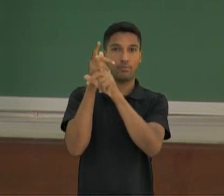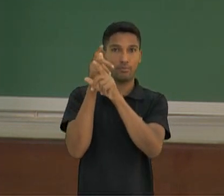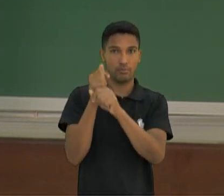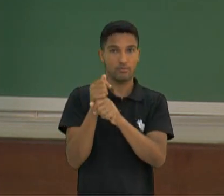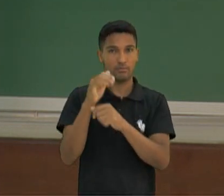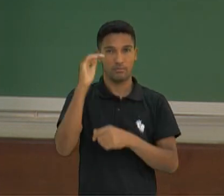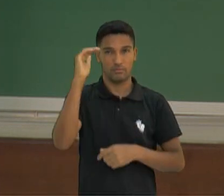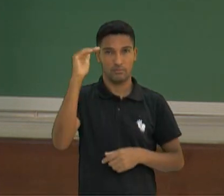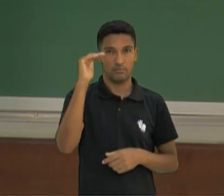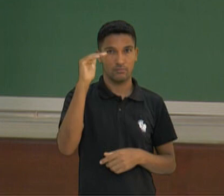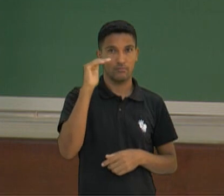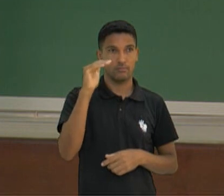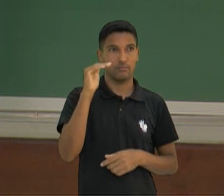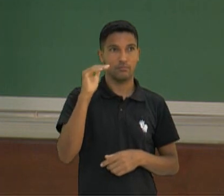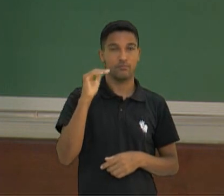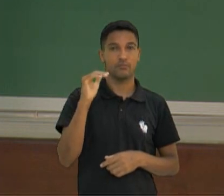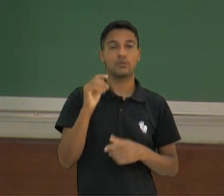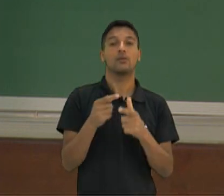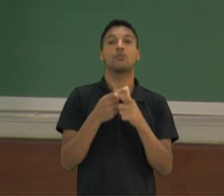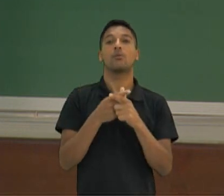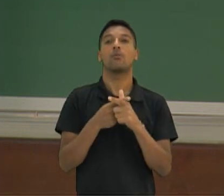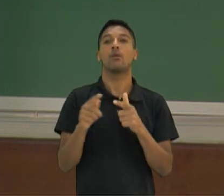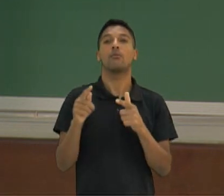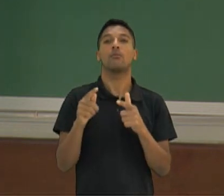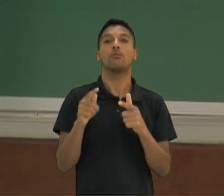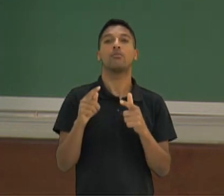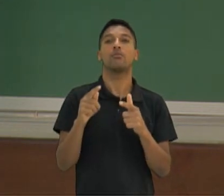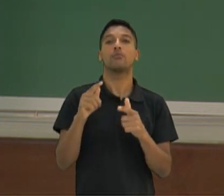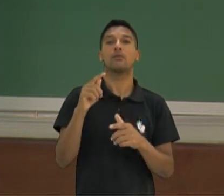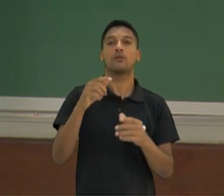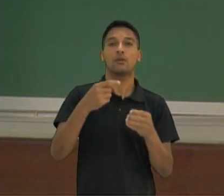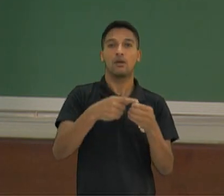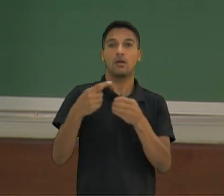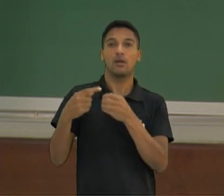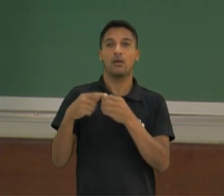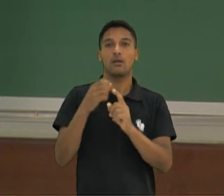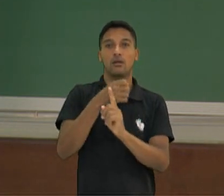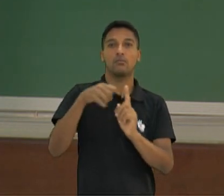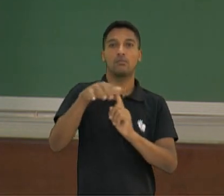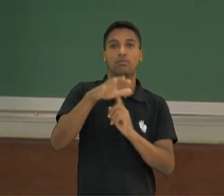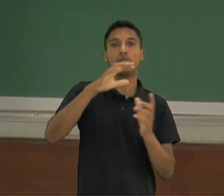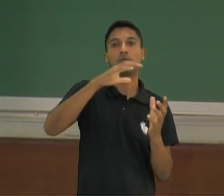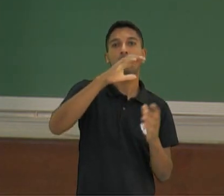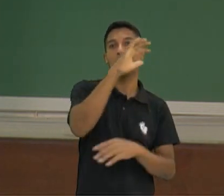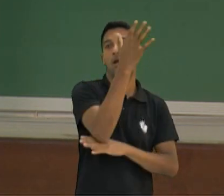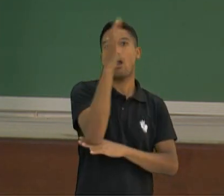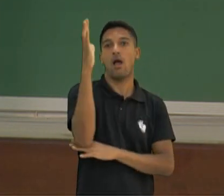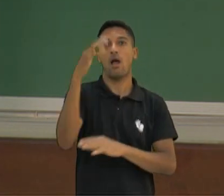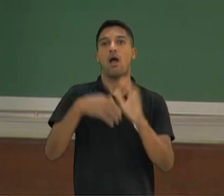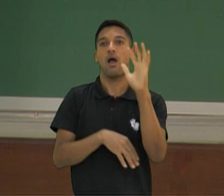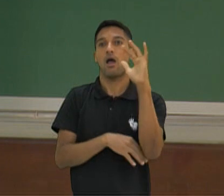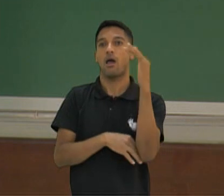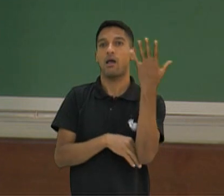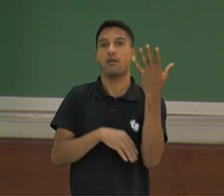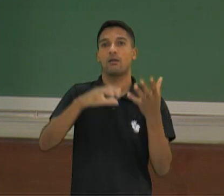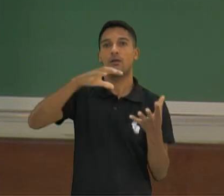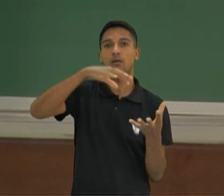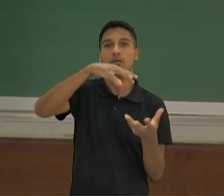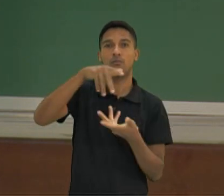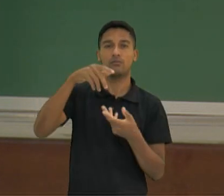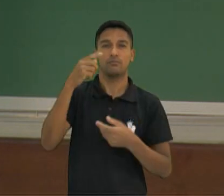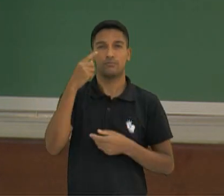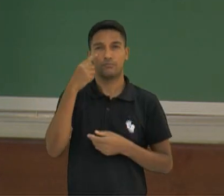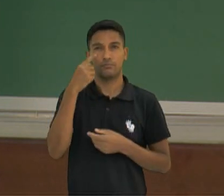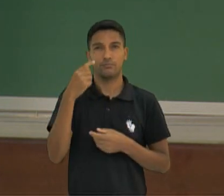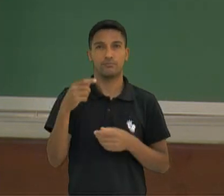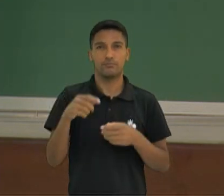socioambientais e frisamos aqueles eixos de impactos relacionados a recursos hídricos, atmosfera e lixo. Para no